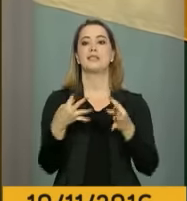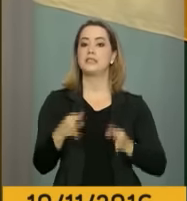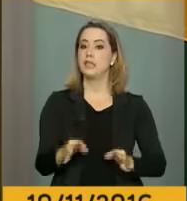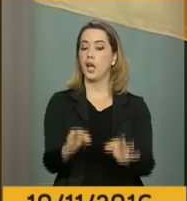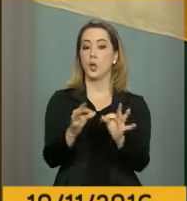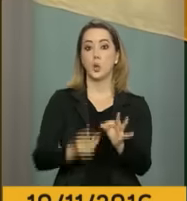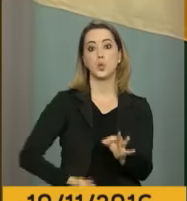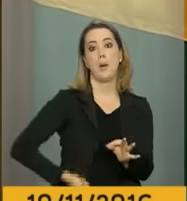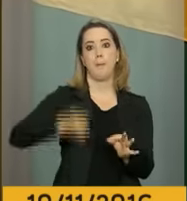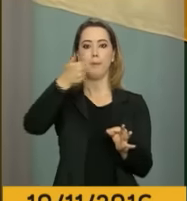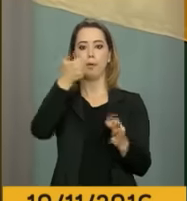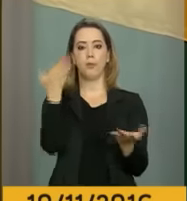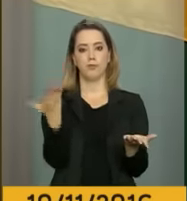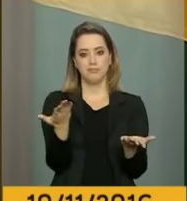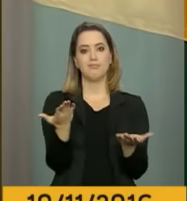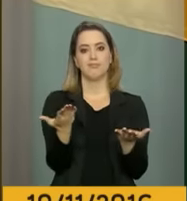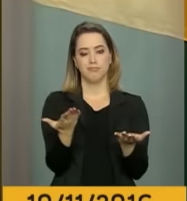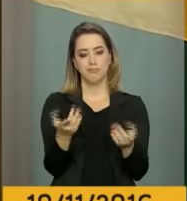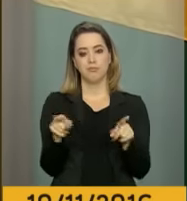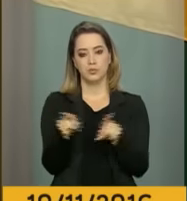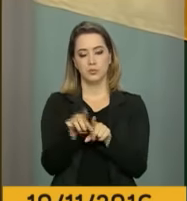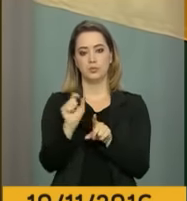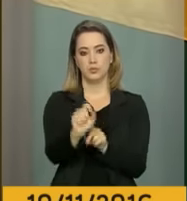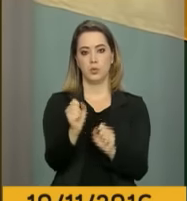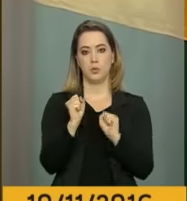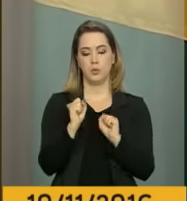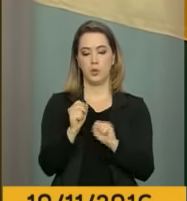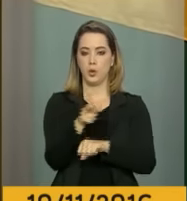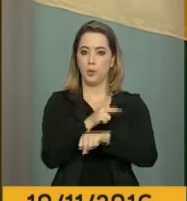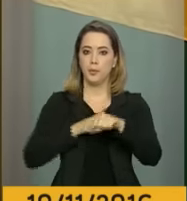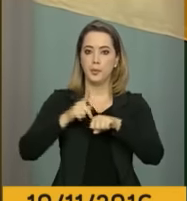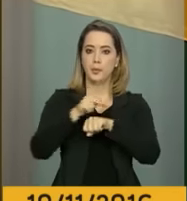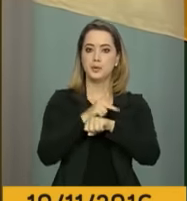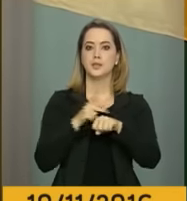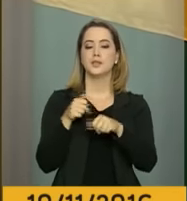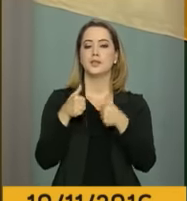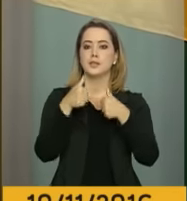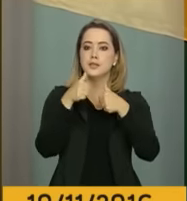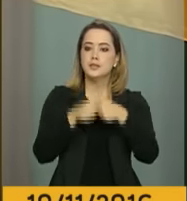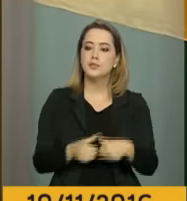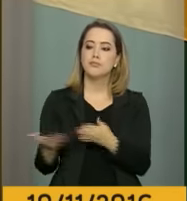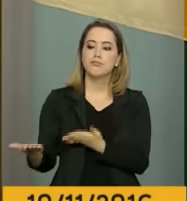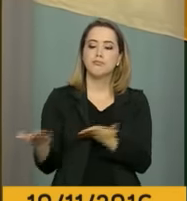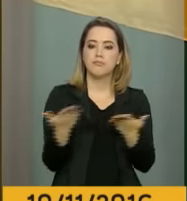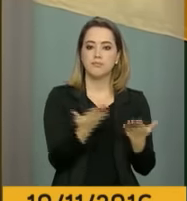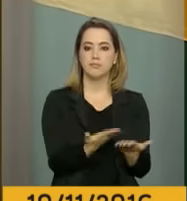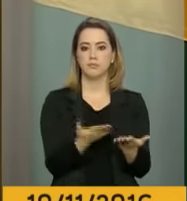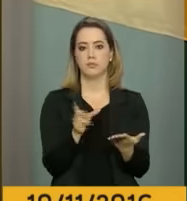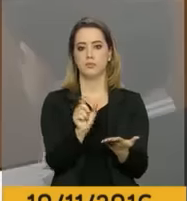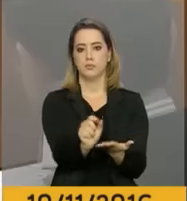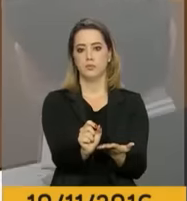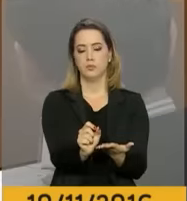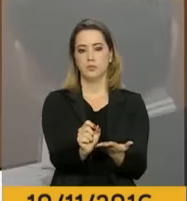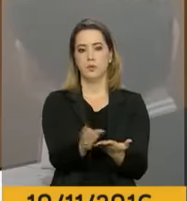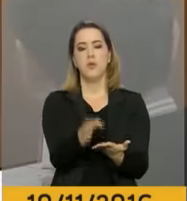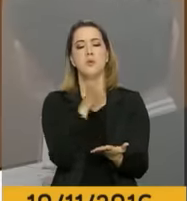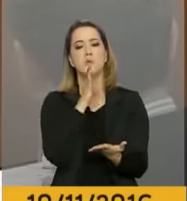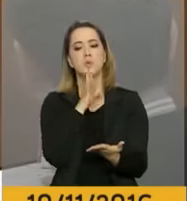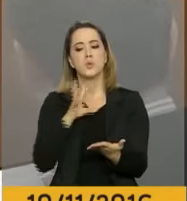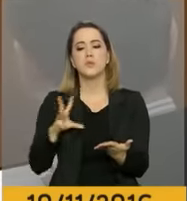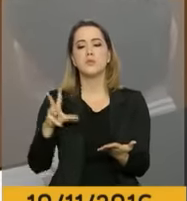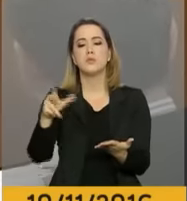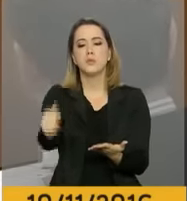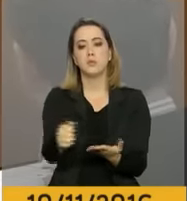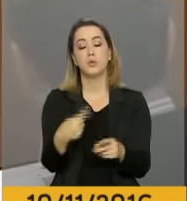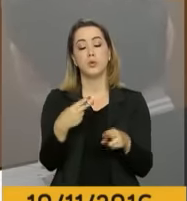potencial de inovação tecnológica que o país está trazendo para o conhecimento de